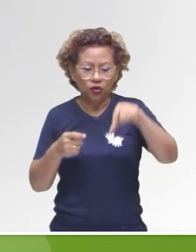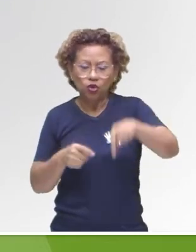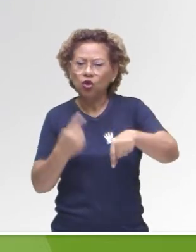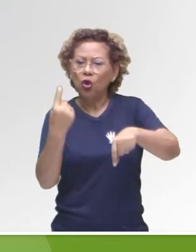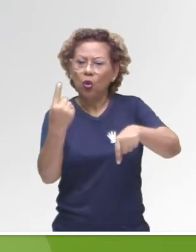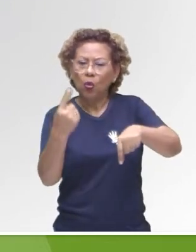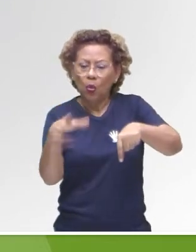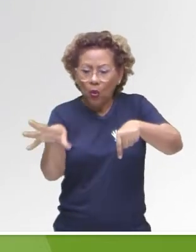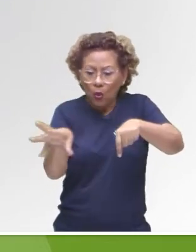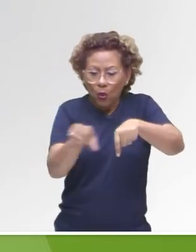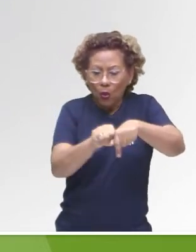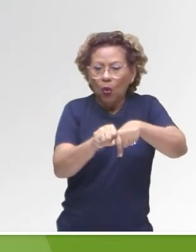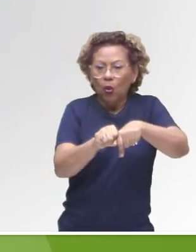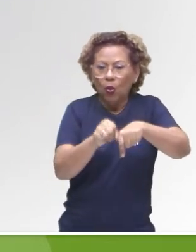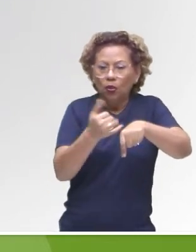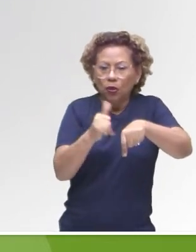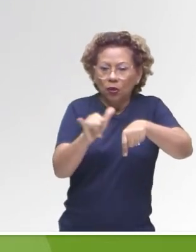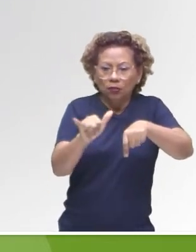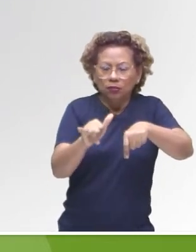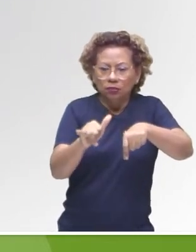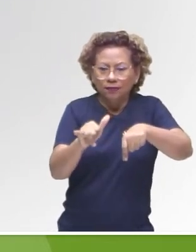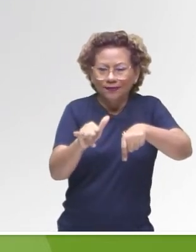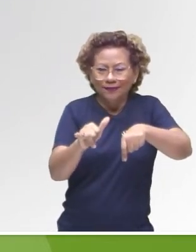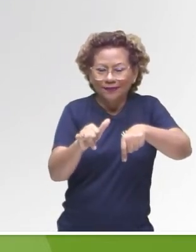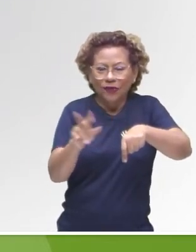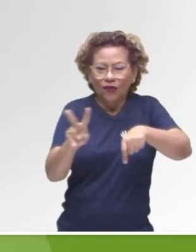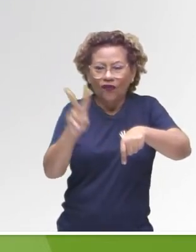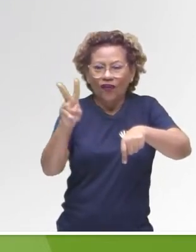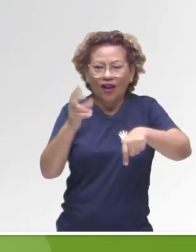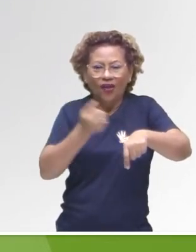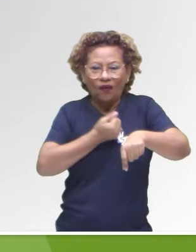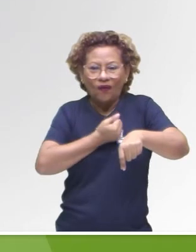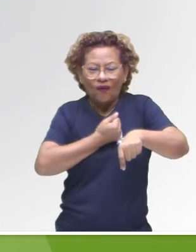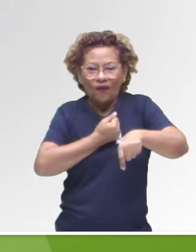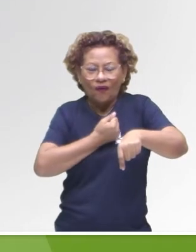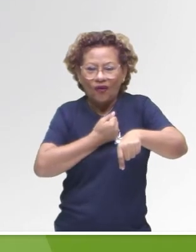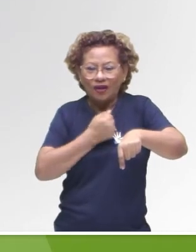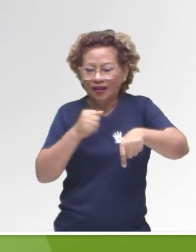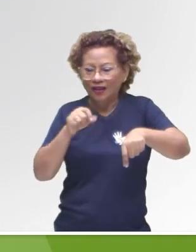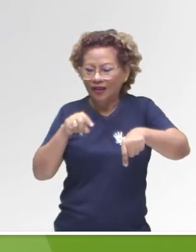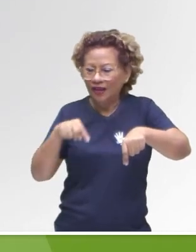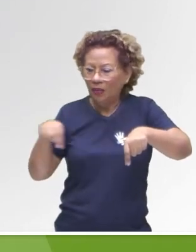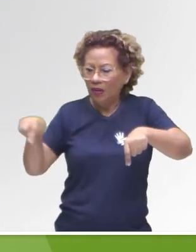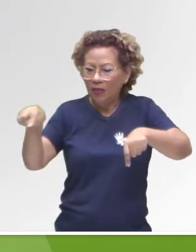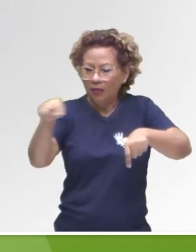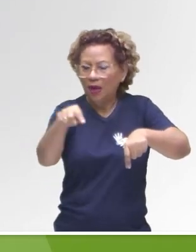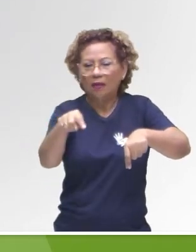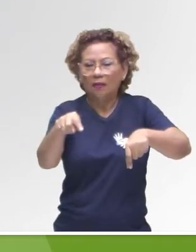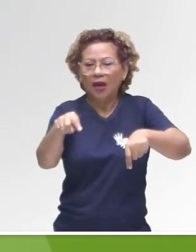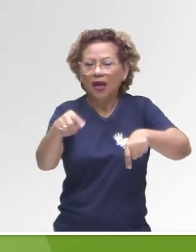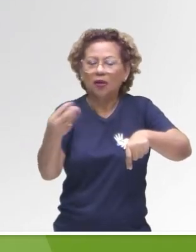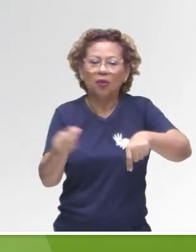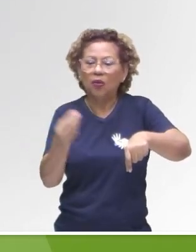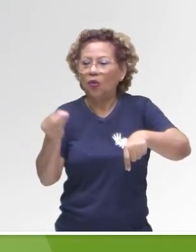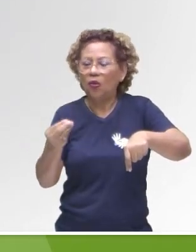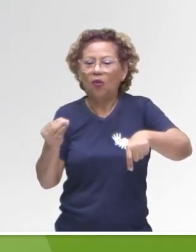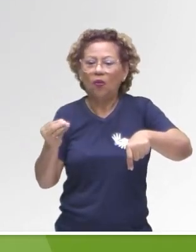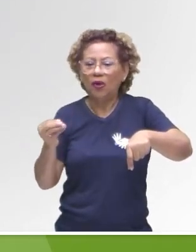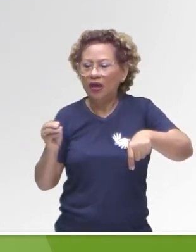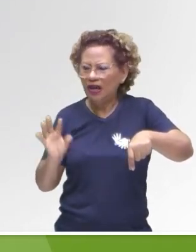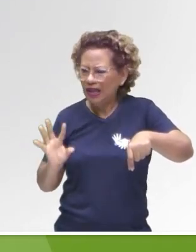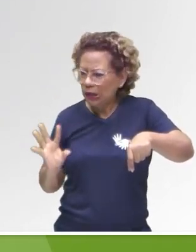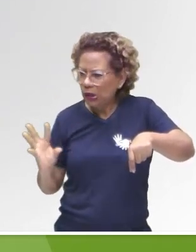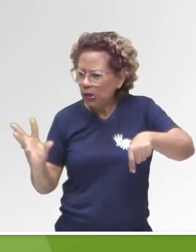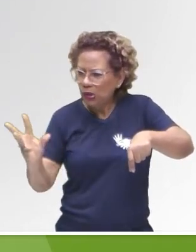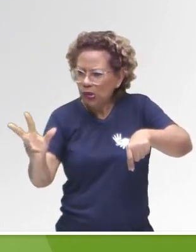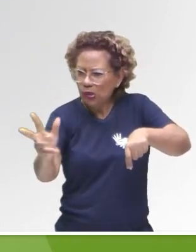aquele valor no circuito, ele substitui todos os outros que estão ali associados. É como se fosse a capacitância